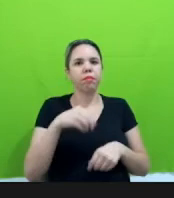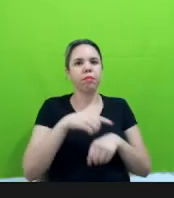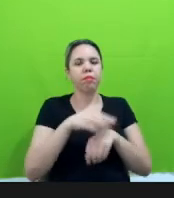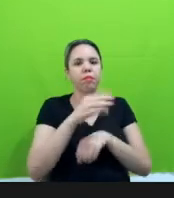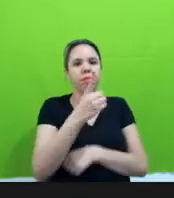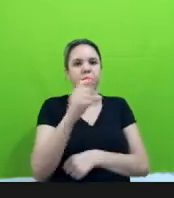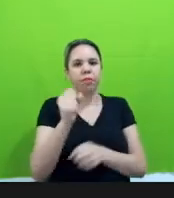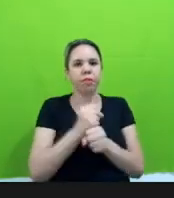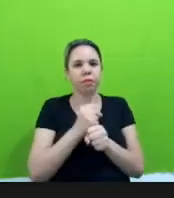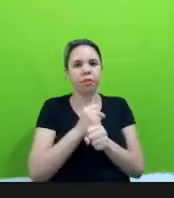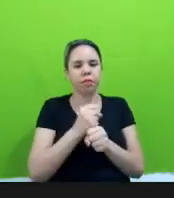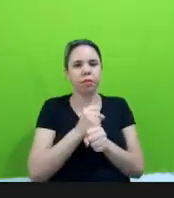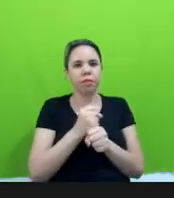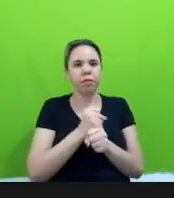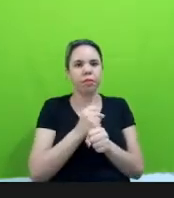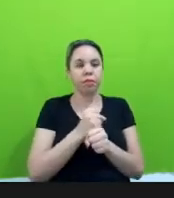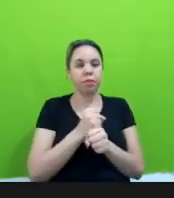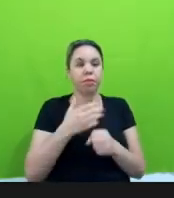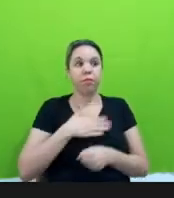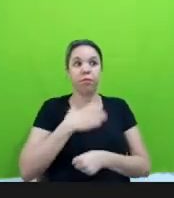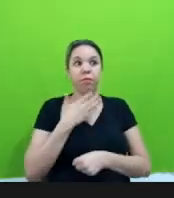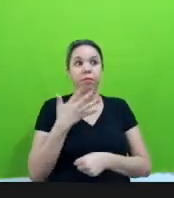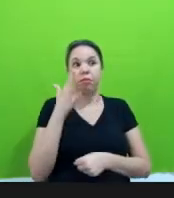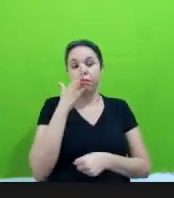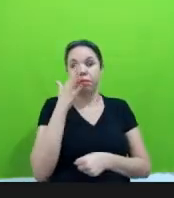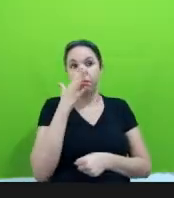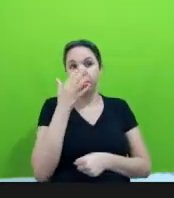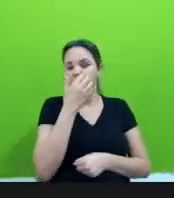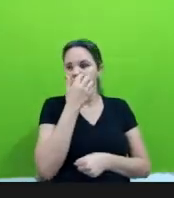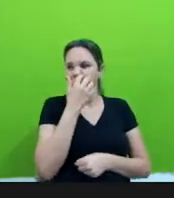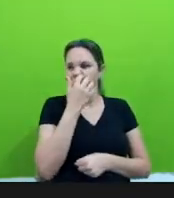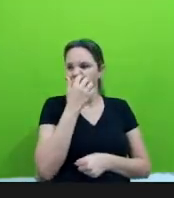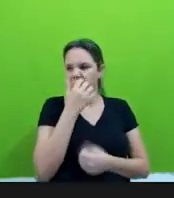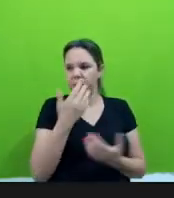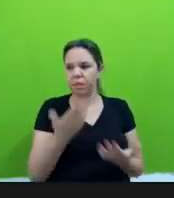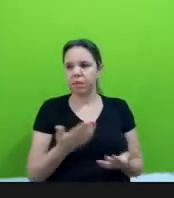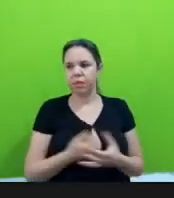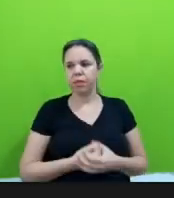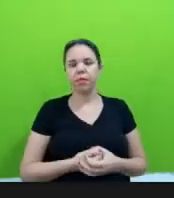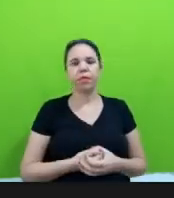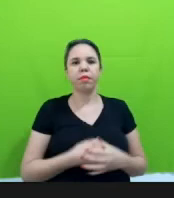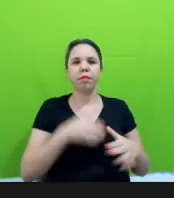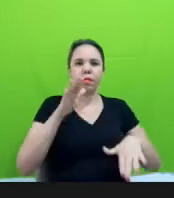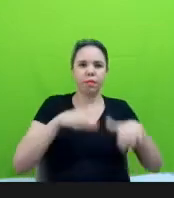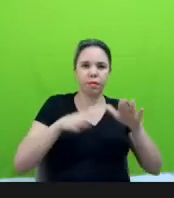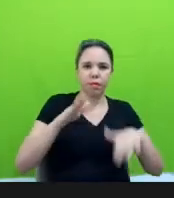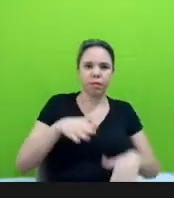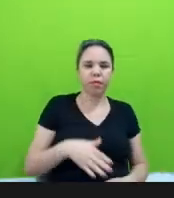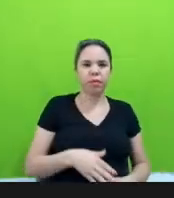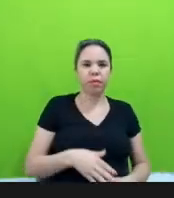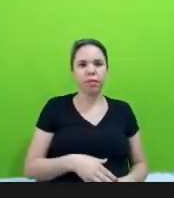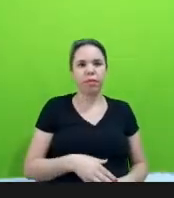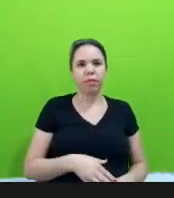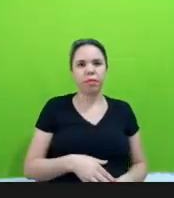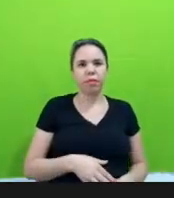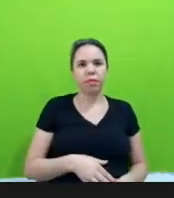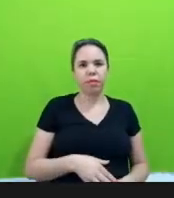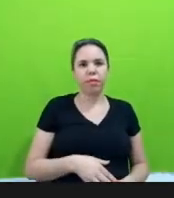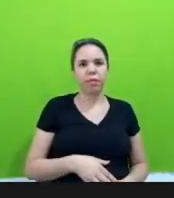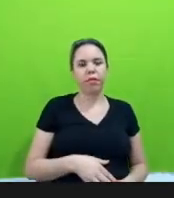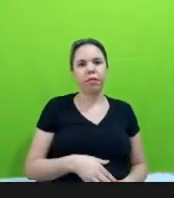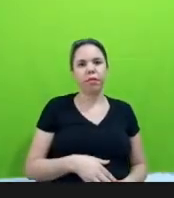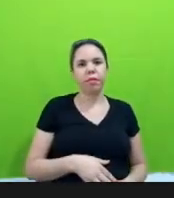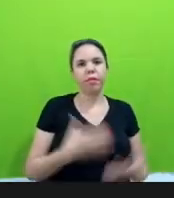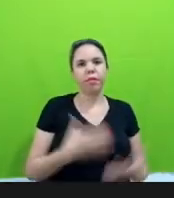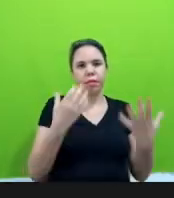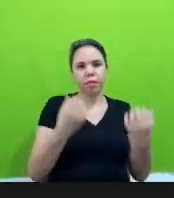um tanto quanto surpreendente, né? Mas, dependendo do caso, atender conforme a